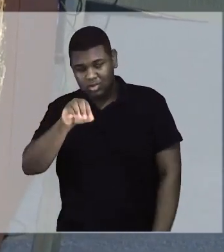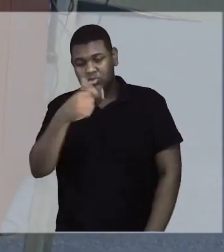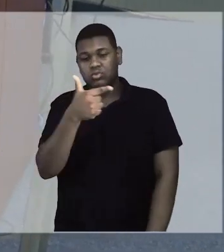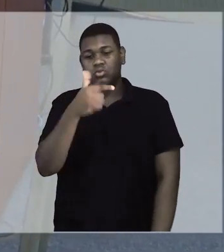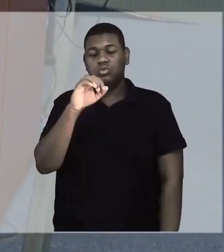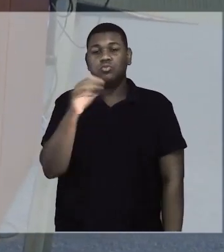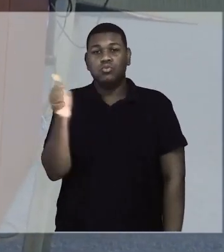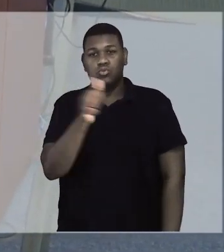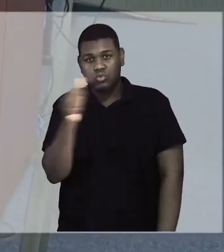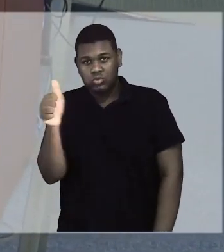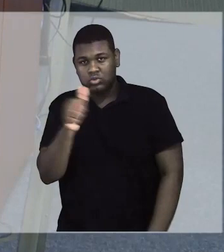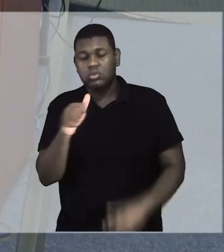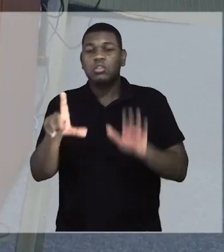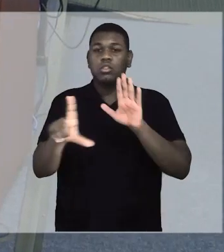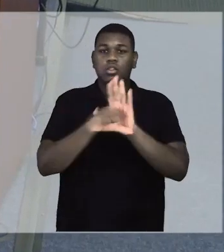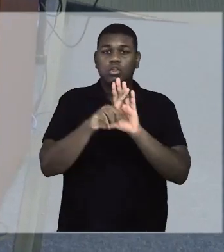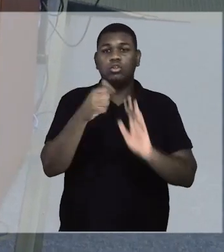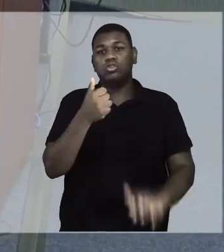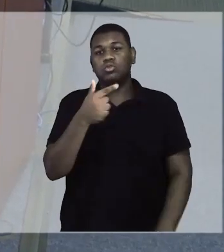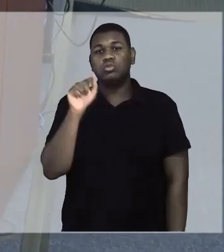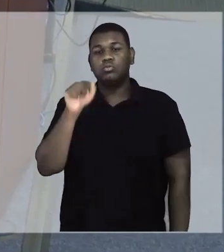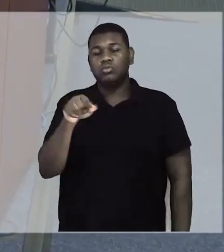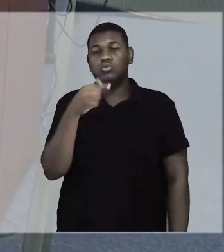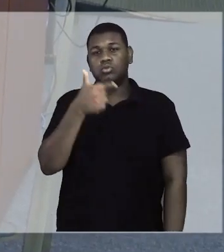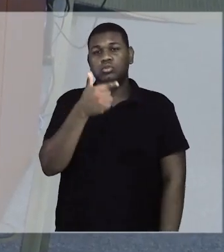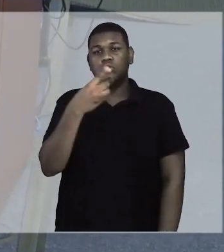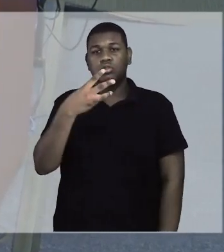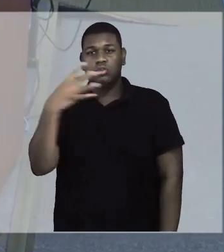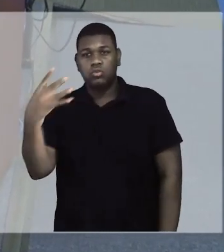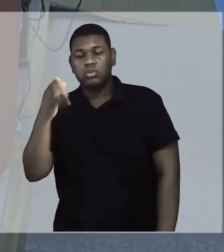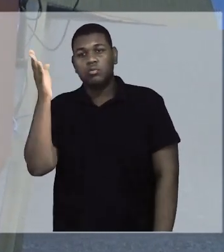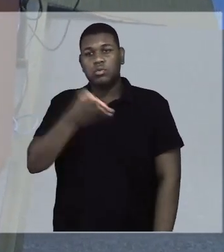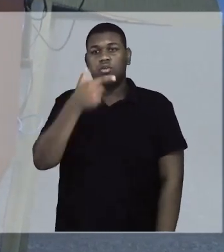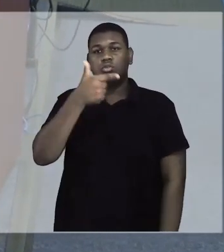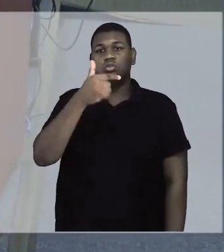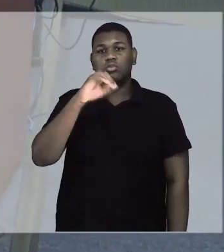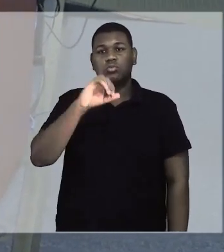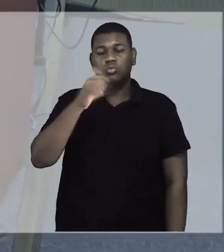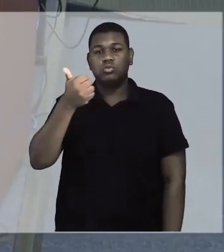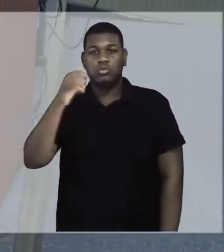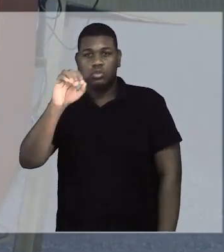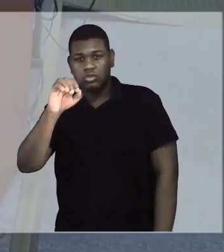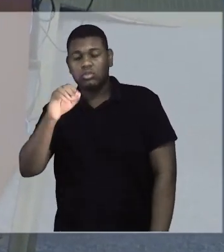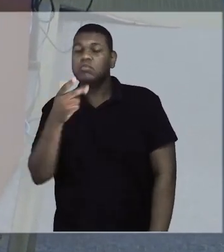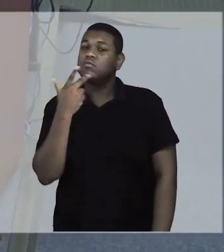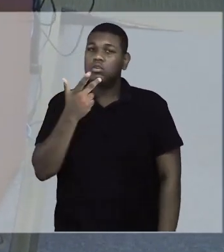constituído em 10 de maio de 2011, aplicação da Lei